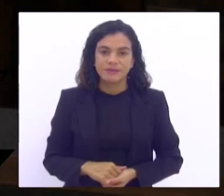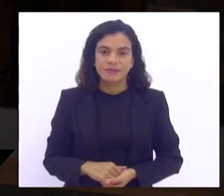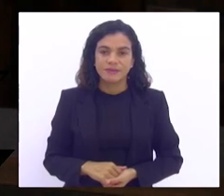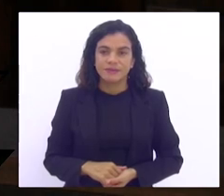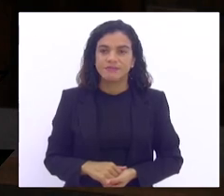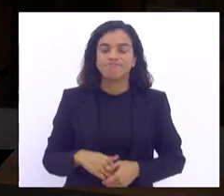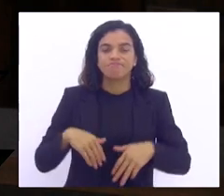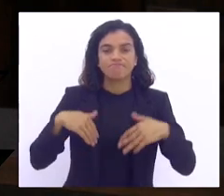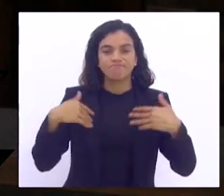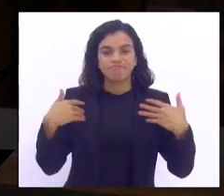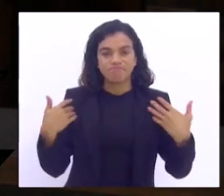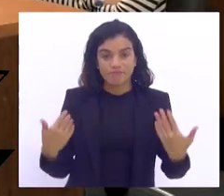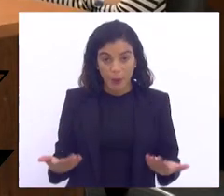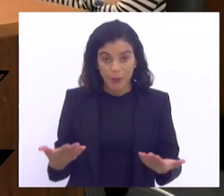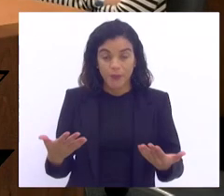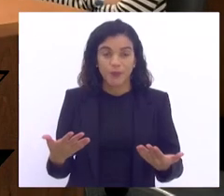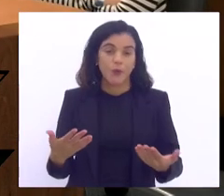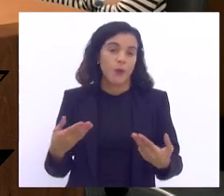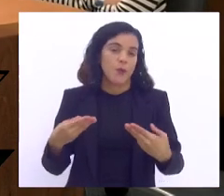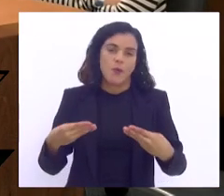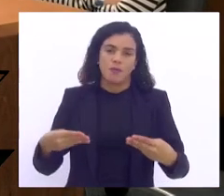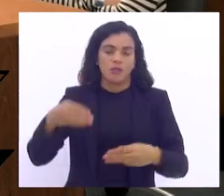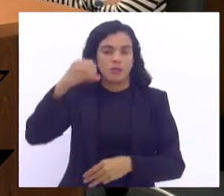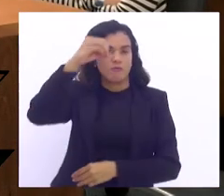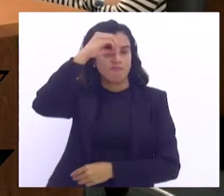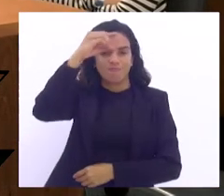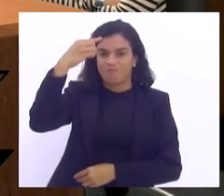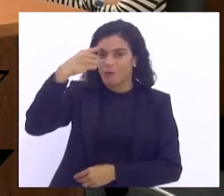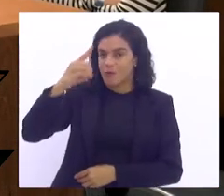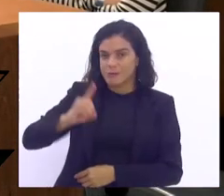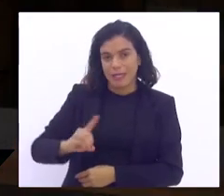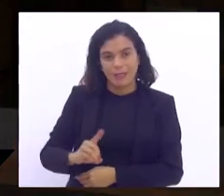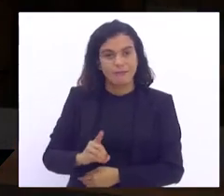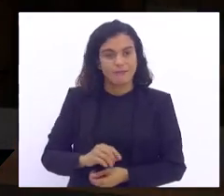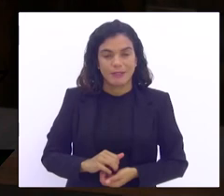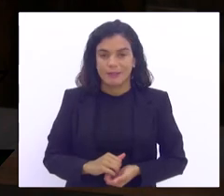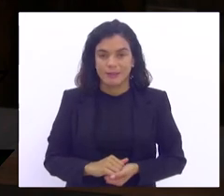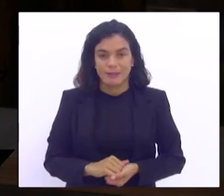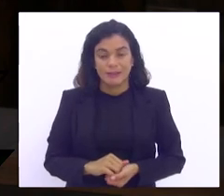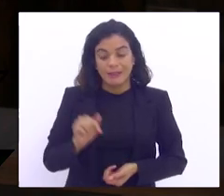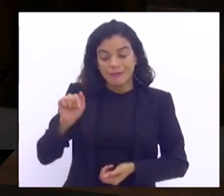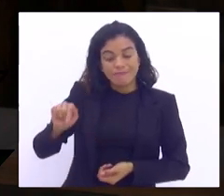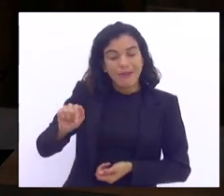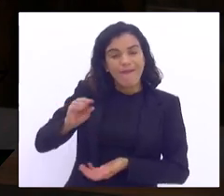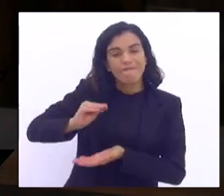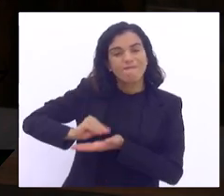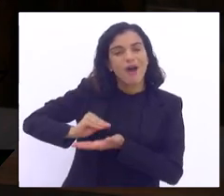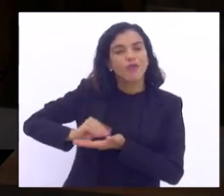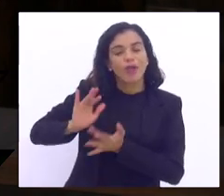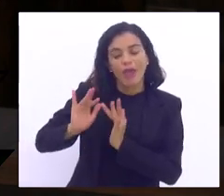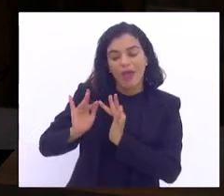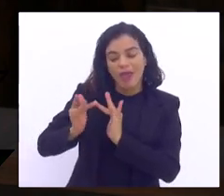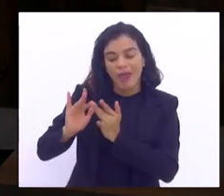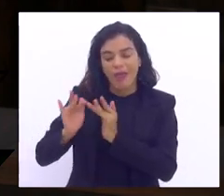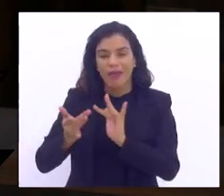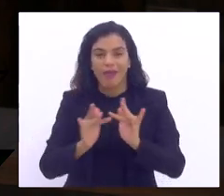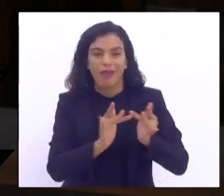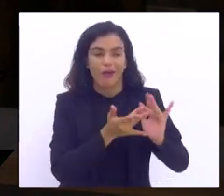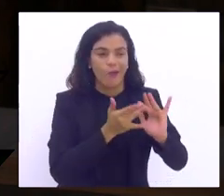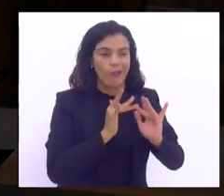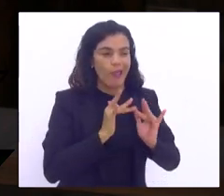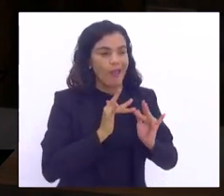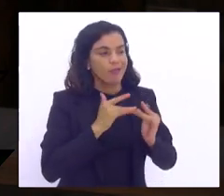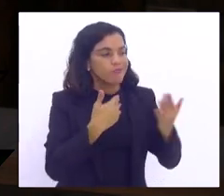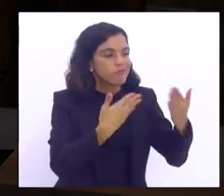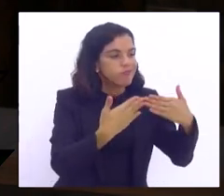Então, o ministro não sabe disso. Isso é falta de contato com a realidade.